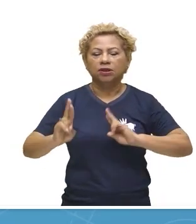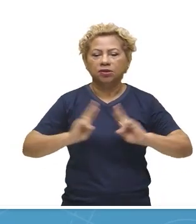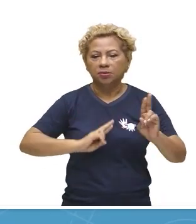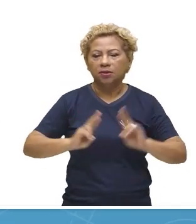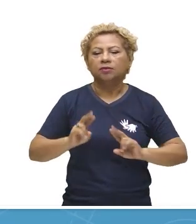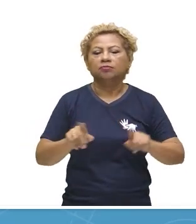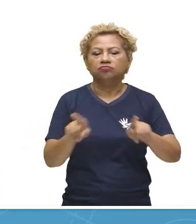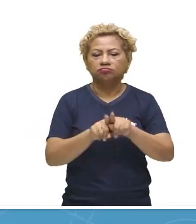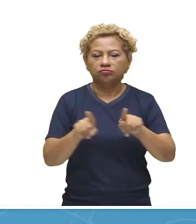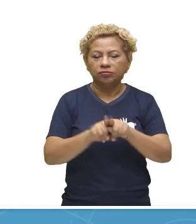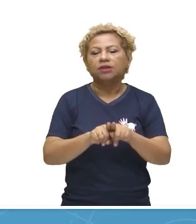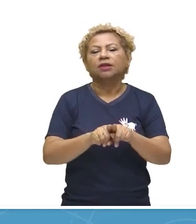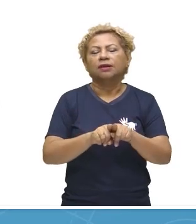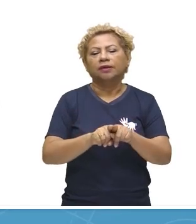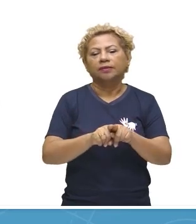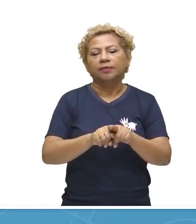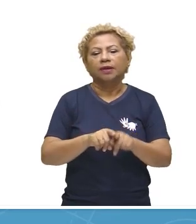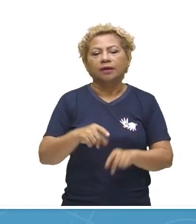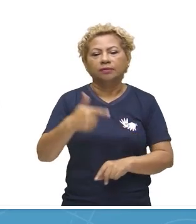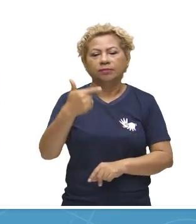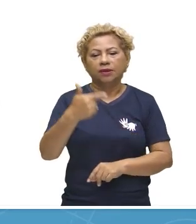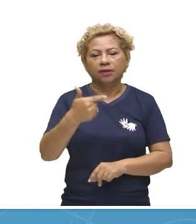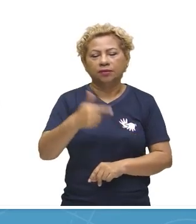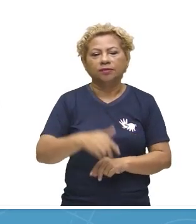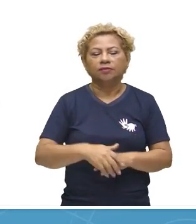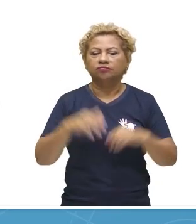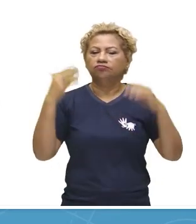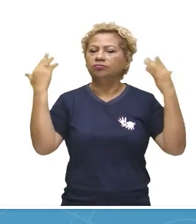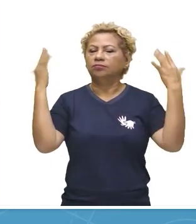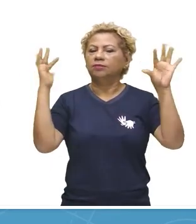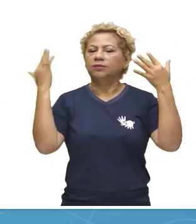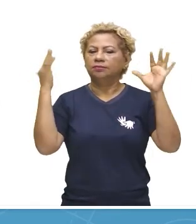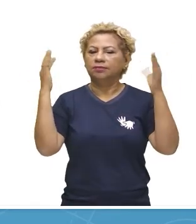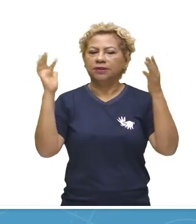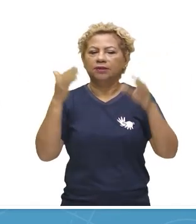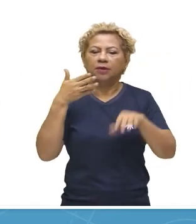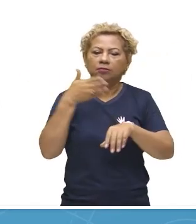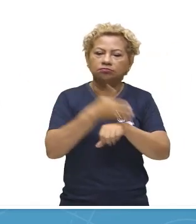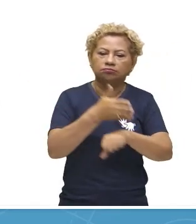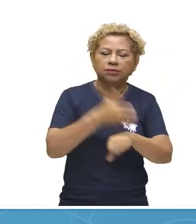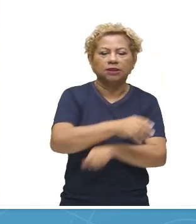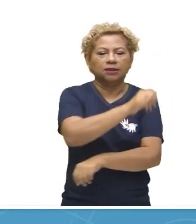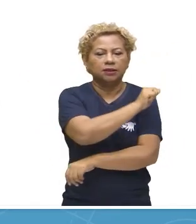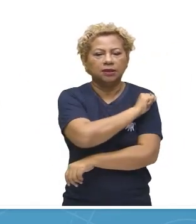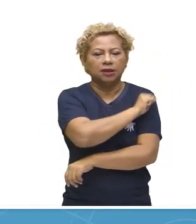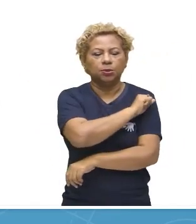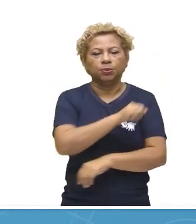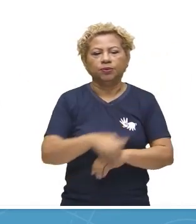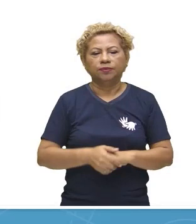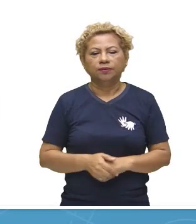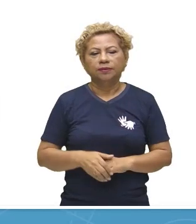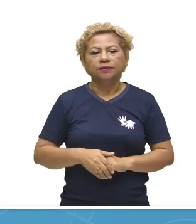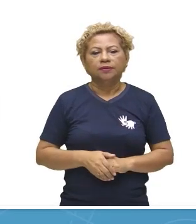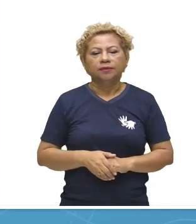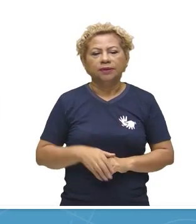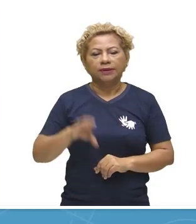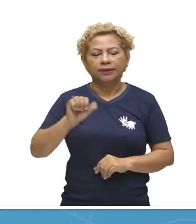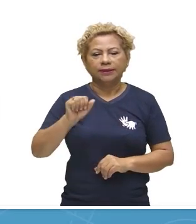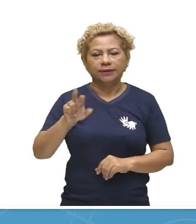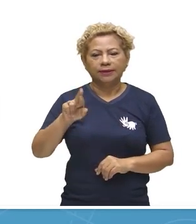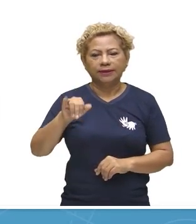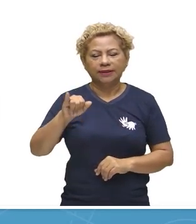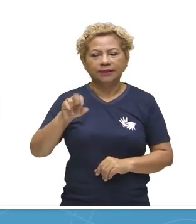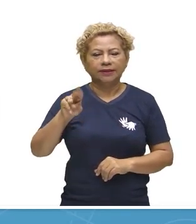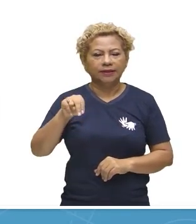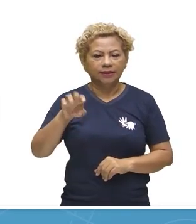é igual a 2. Muito bem. Parabéns aí pela participação. Karine escreveu questão 1, 2